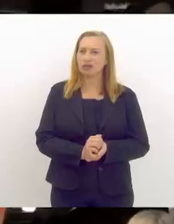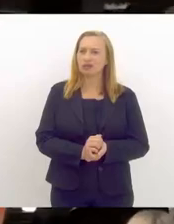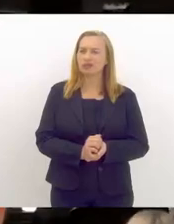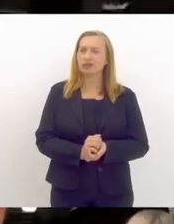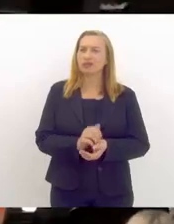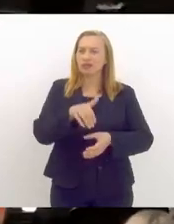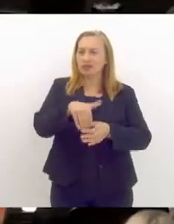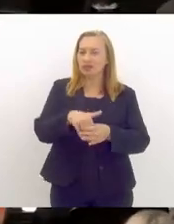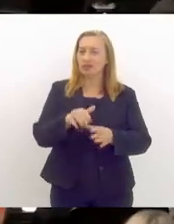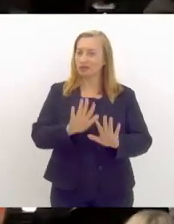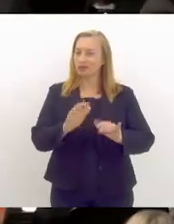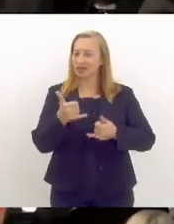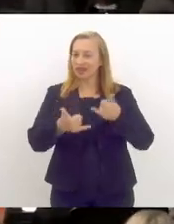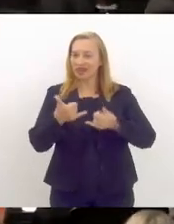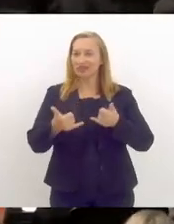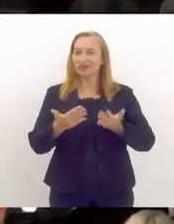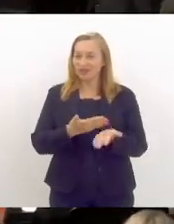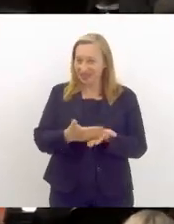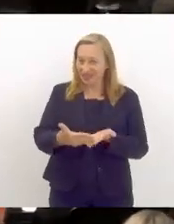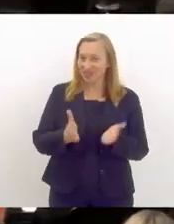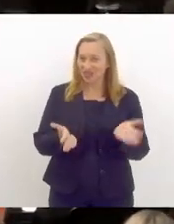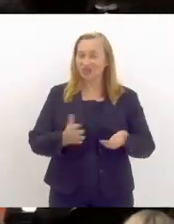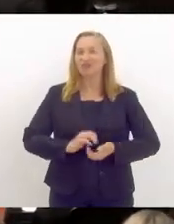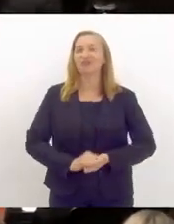Brincadeira. Vamos começar a sessão.